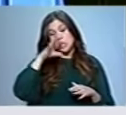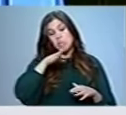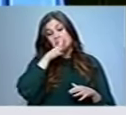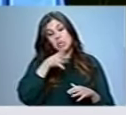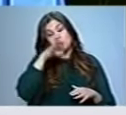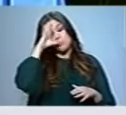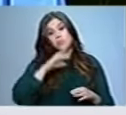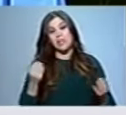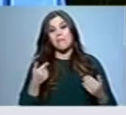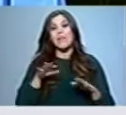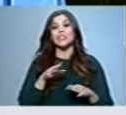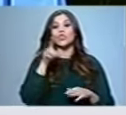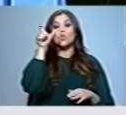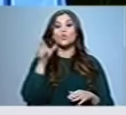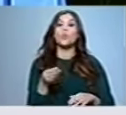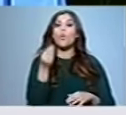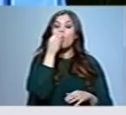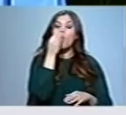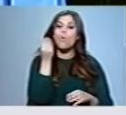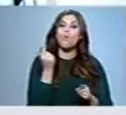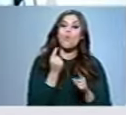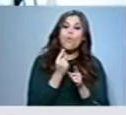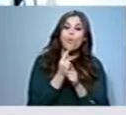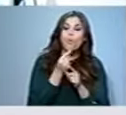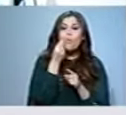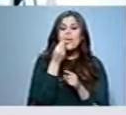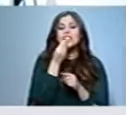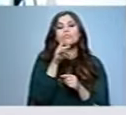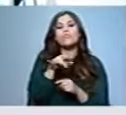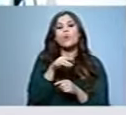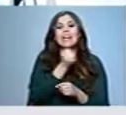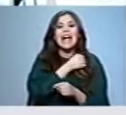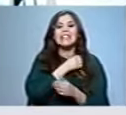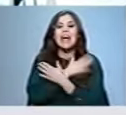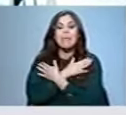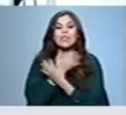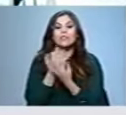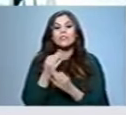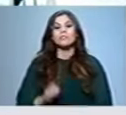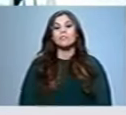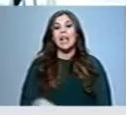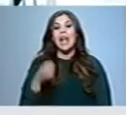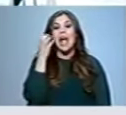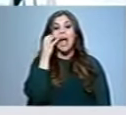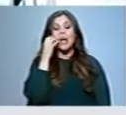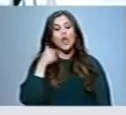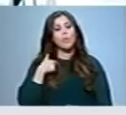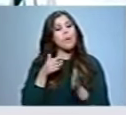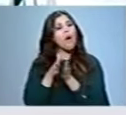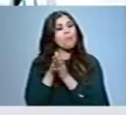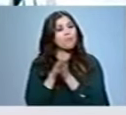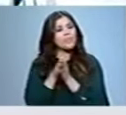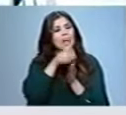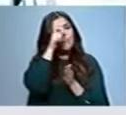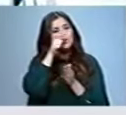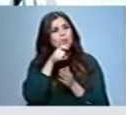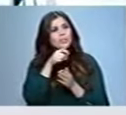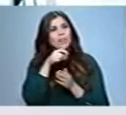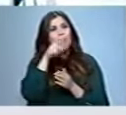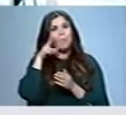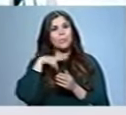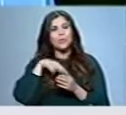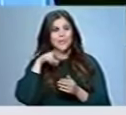saber. Então foste comendo em casa de amigos recentes? Em Angola, sim, mais ou menos. Em Angola acabei por beneficiar um bocadinho dessa tal hospitalidade. Porque os portugueses olhavam para